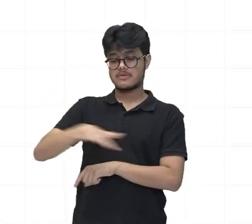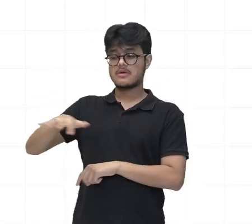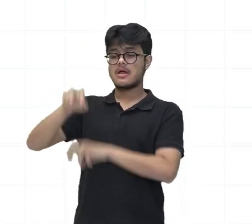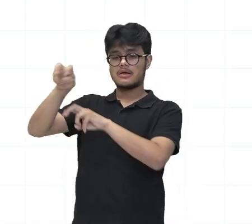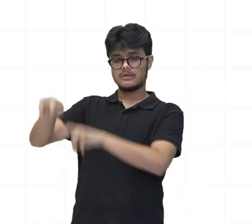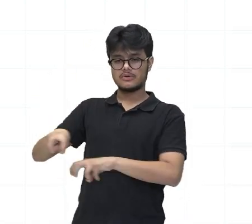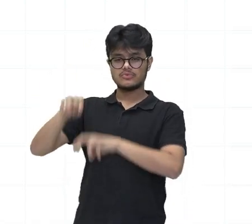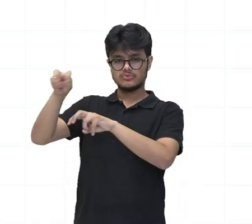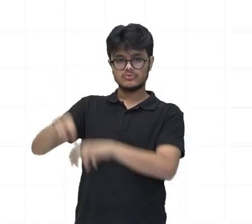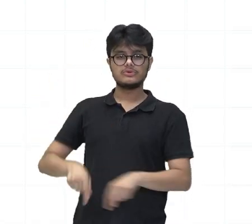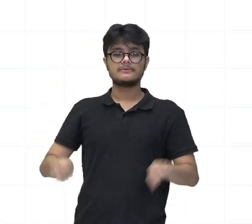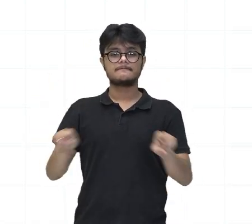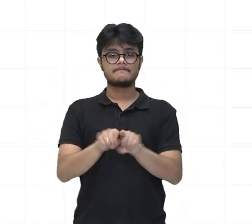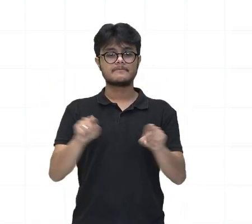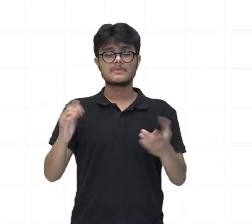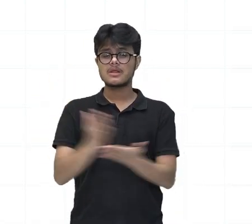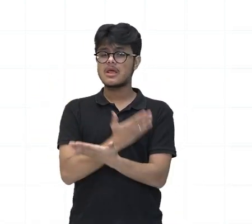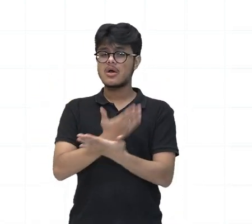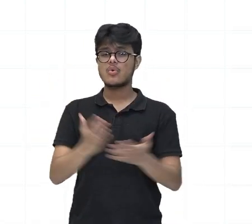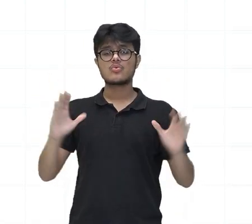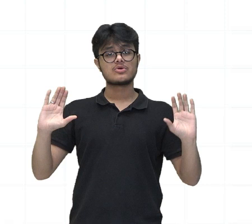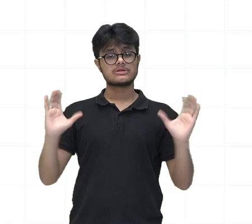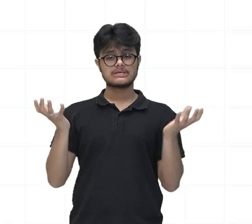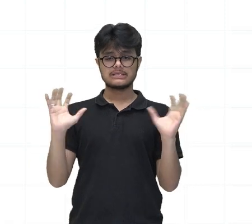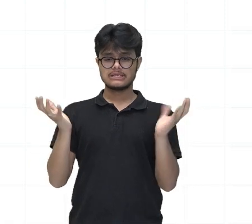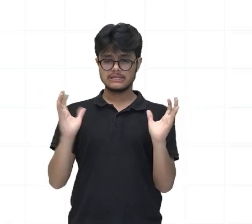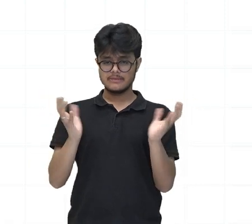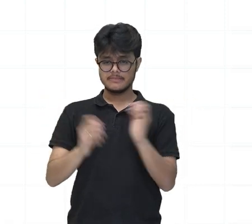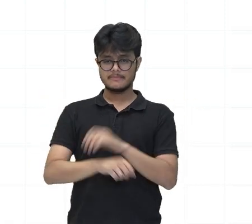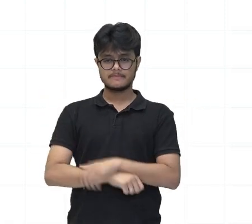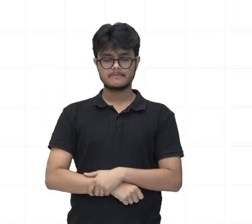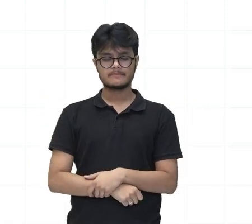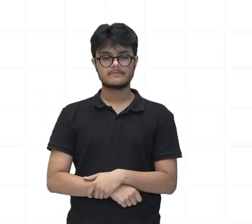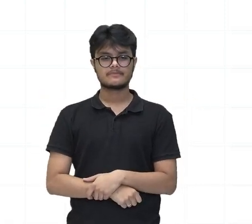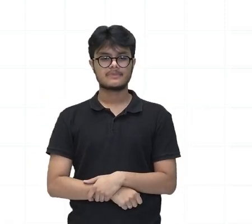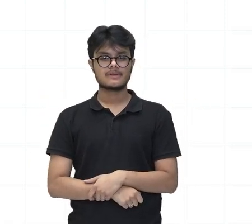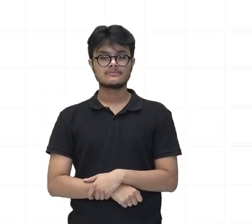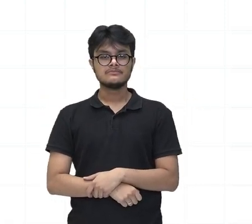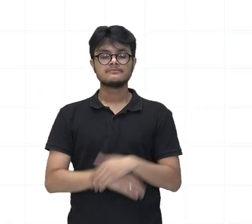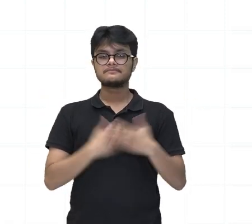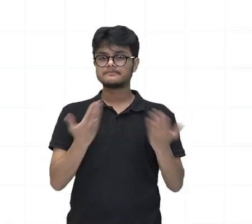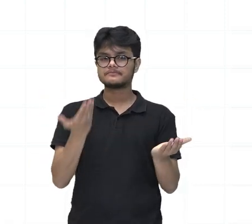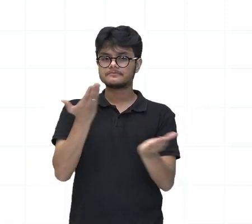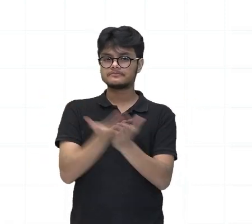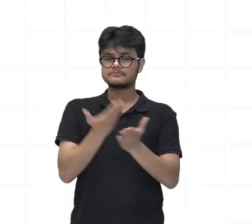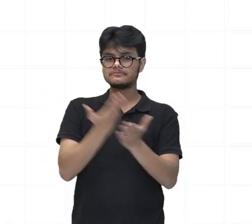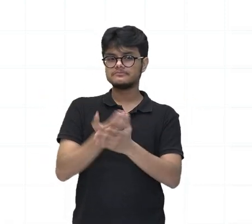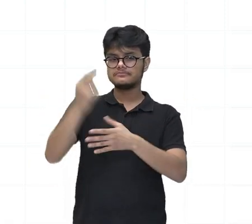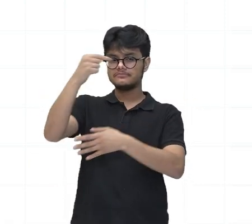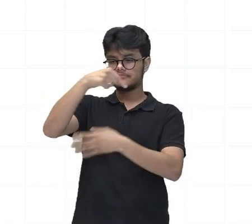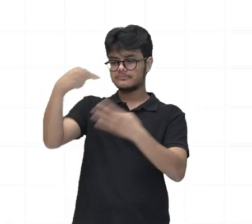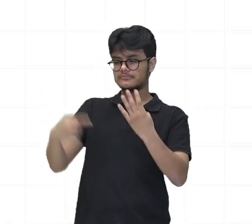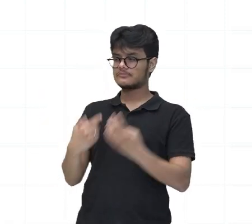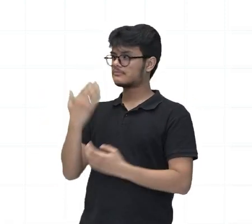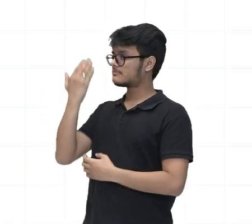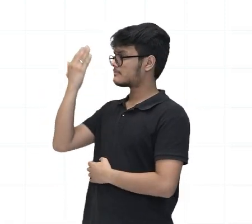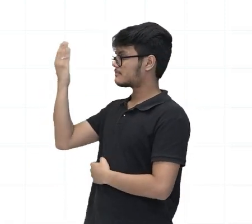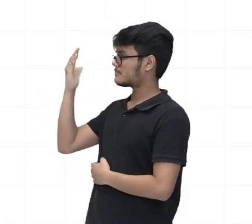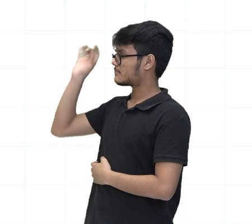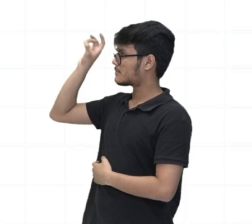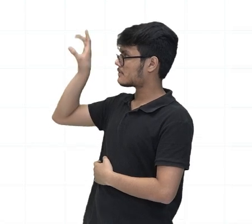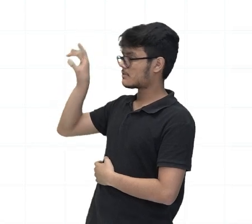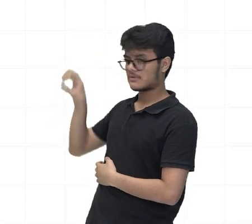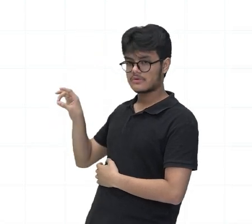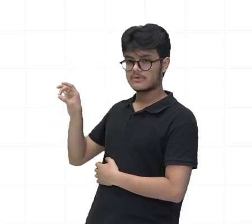na agricultura e também em fenômenos climáticos. Nós vamos aí ver sobre cada